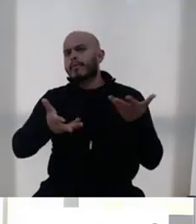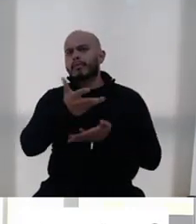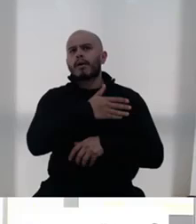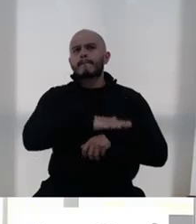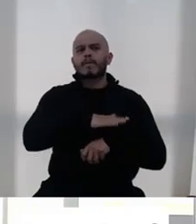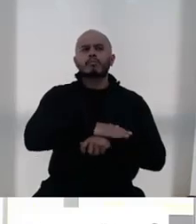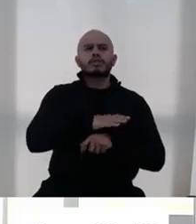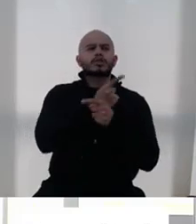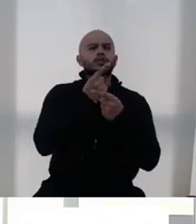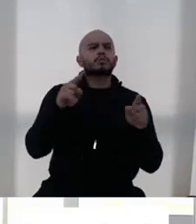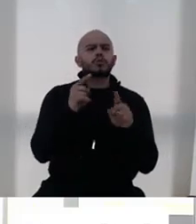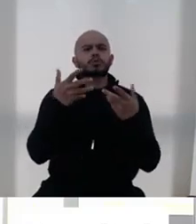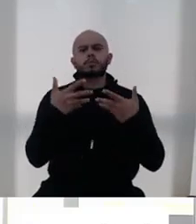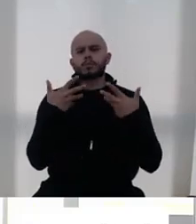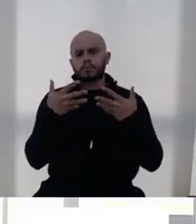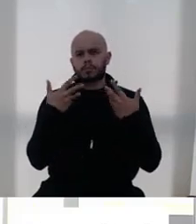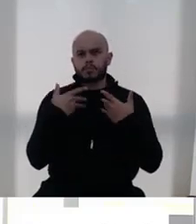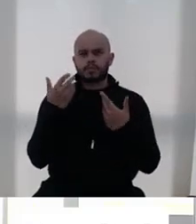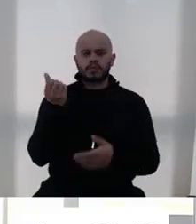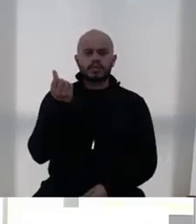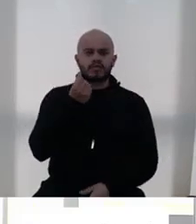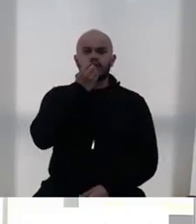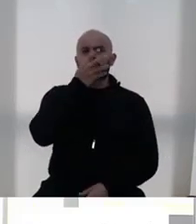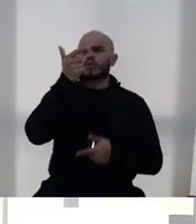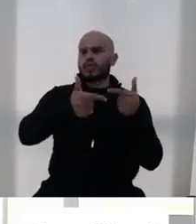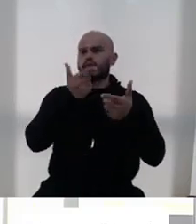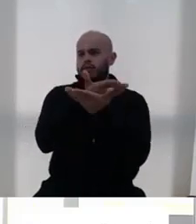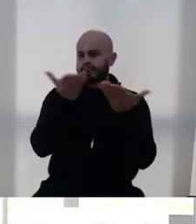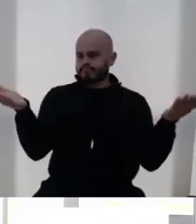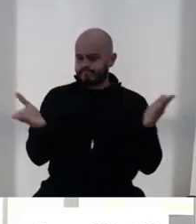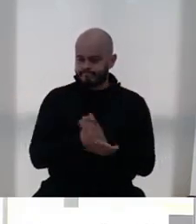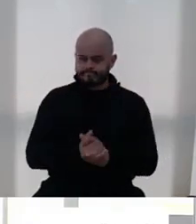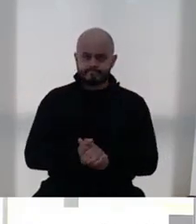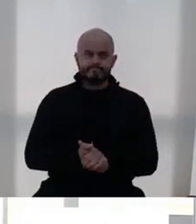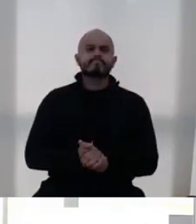música. Então, uma excelente sexta-feira e bom trabalho a todos e todas.